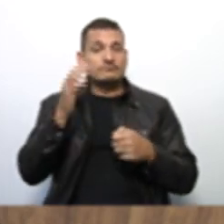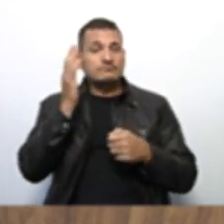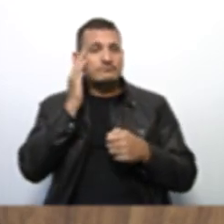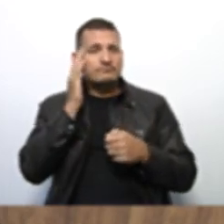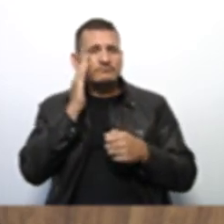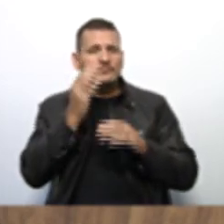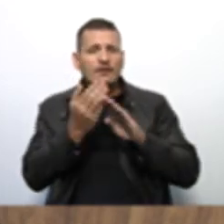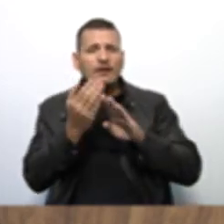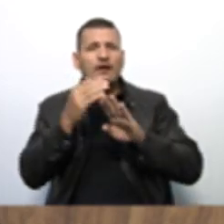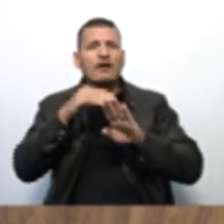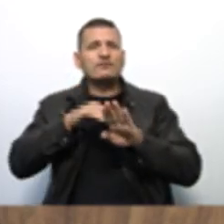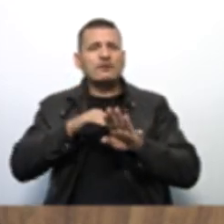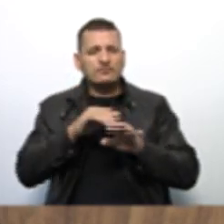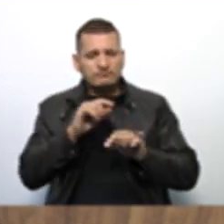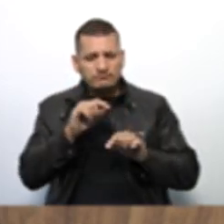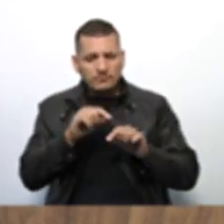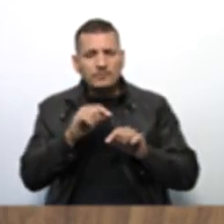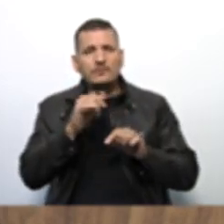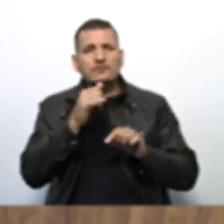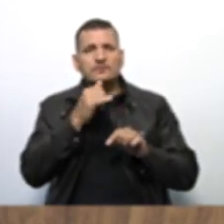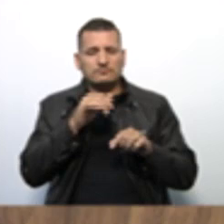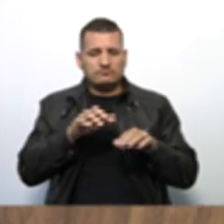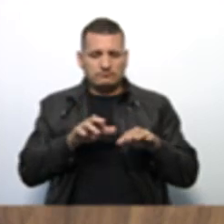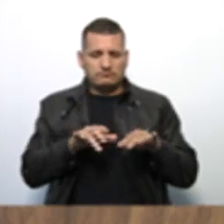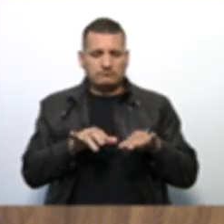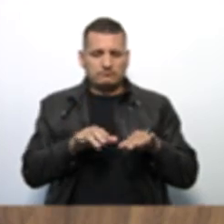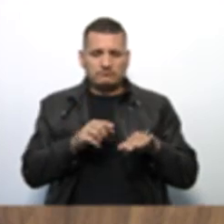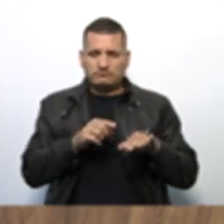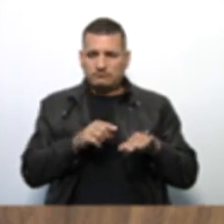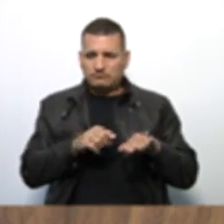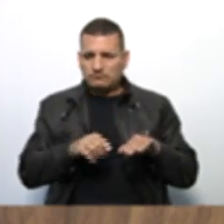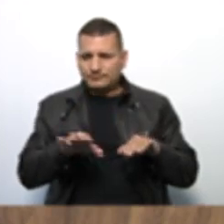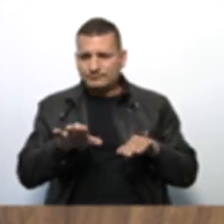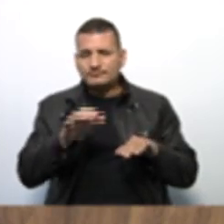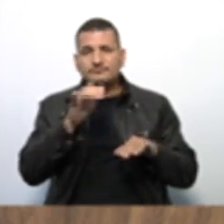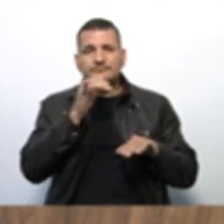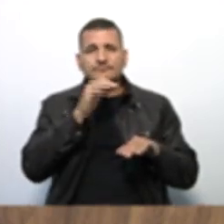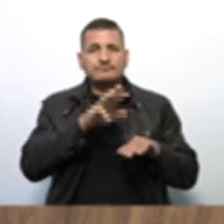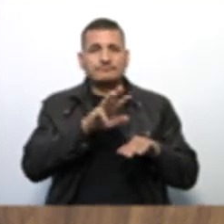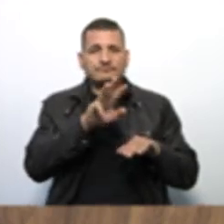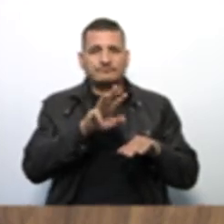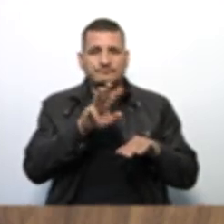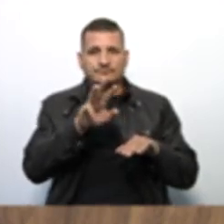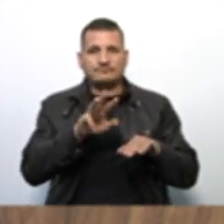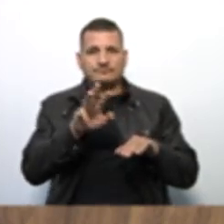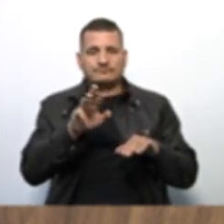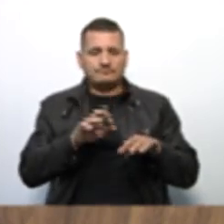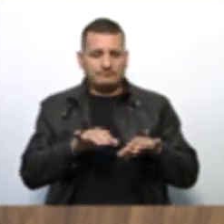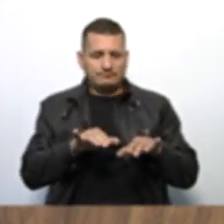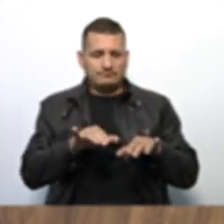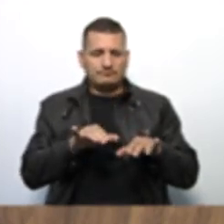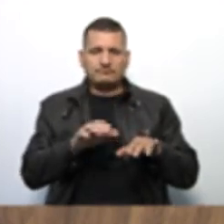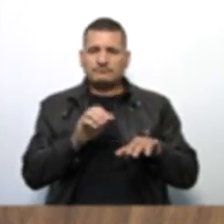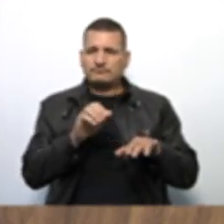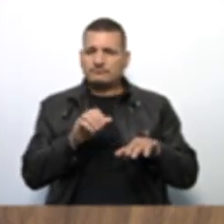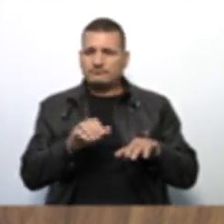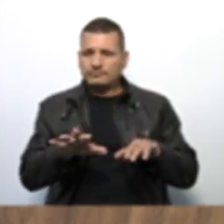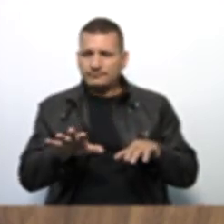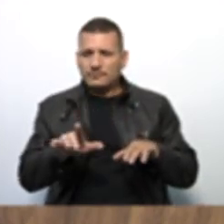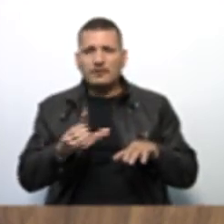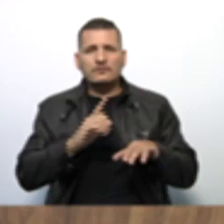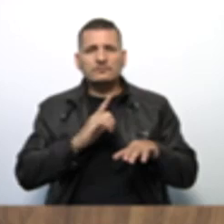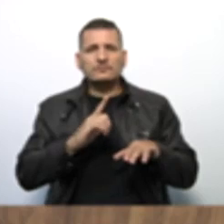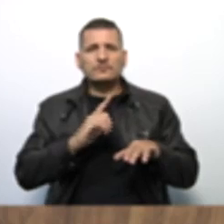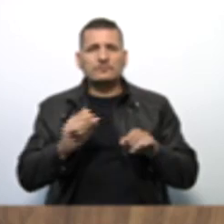como que a gente faz, como que a gente digita o endereço, simplesmente um www. Alguma coisa lá no browser, e a gente tem aquele